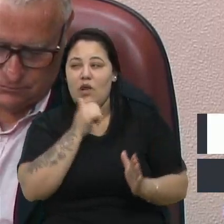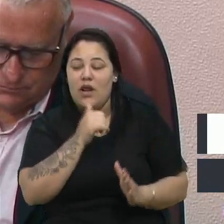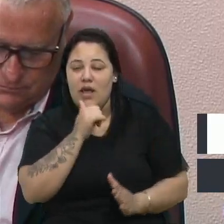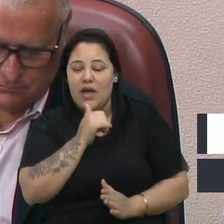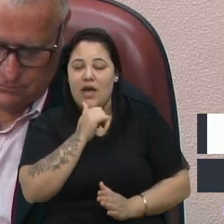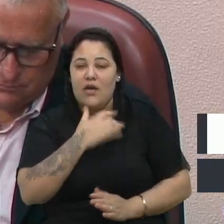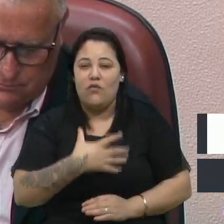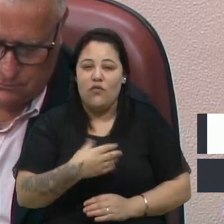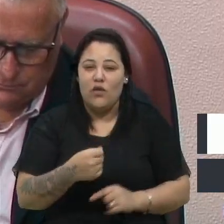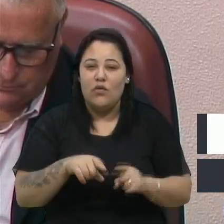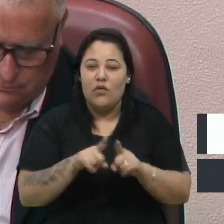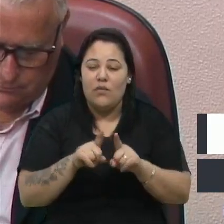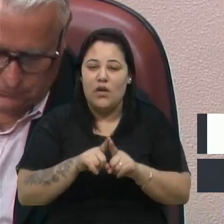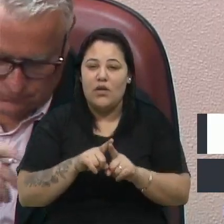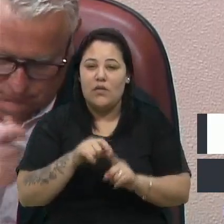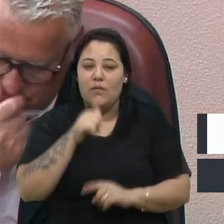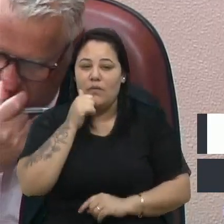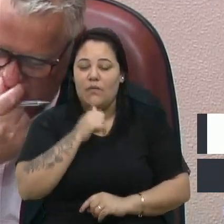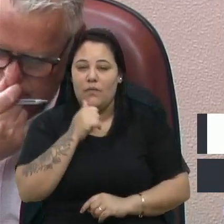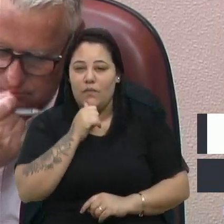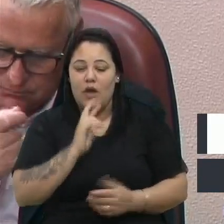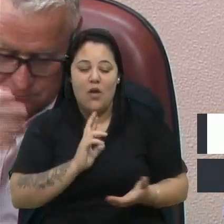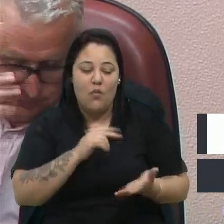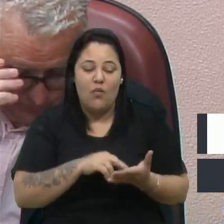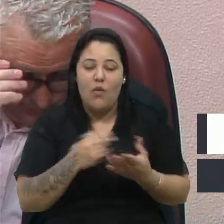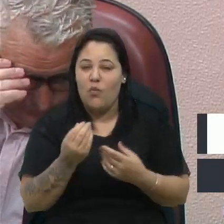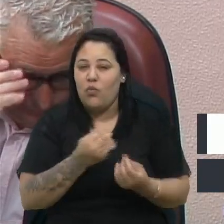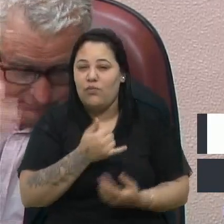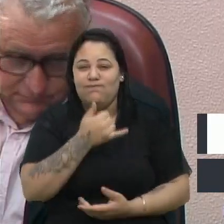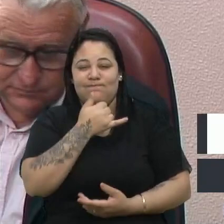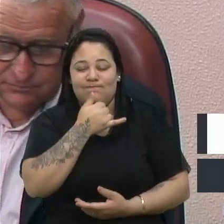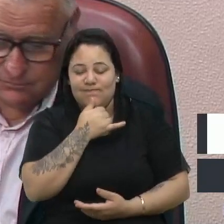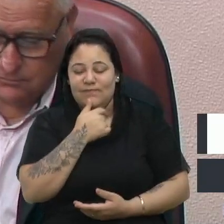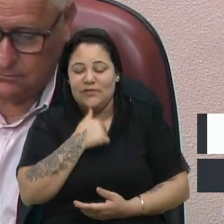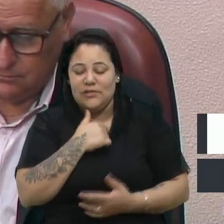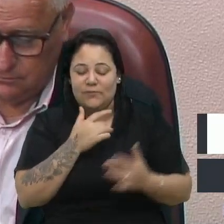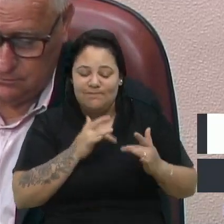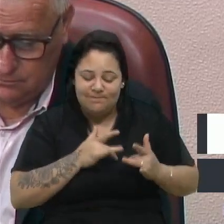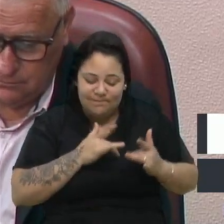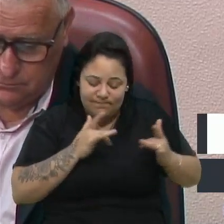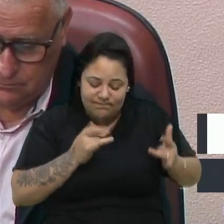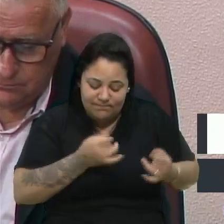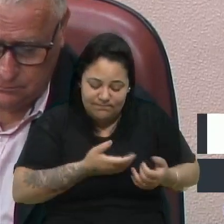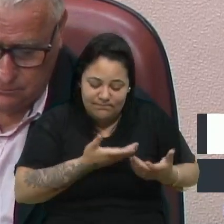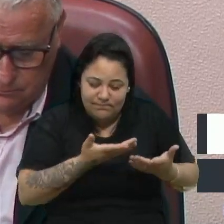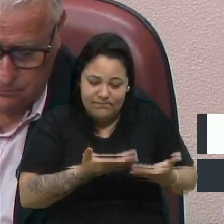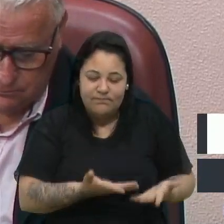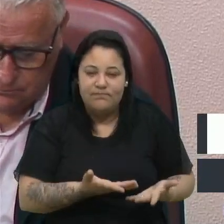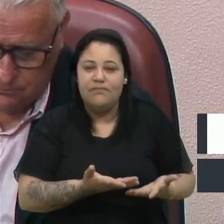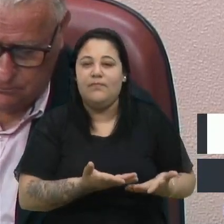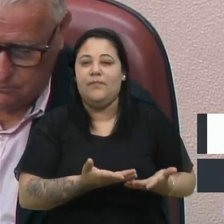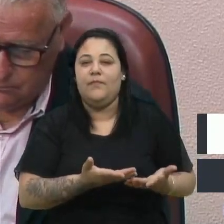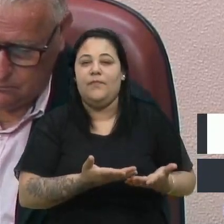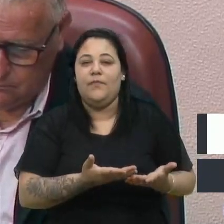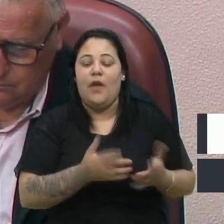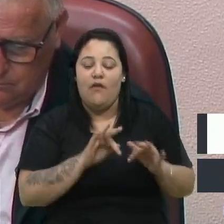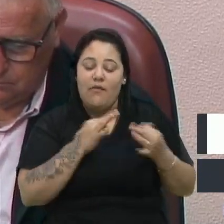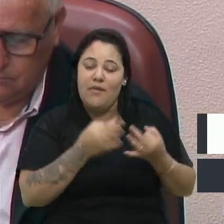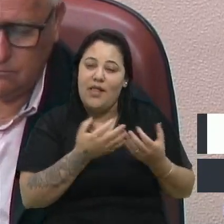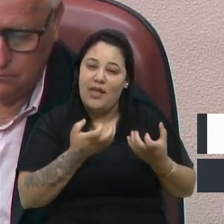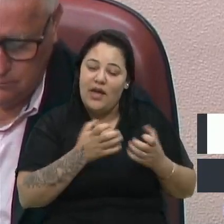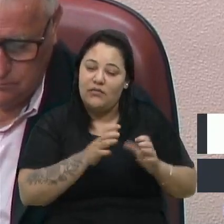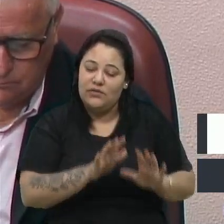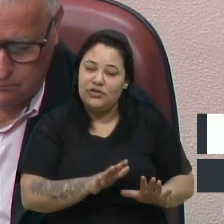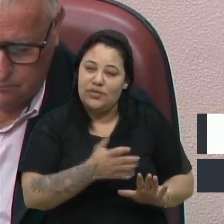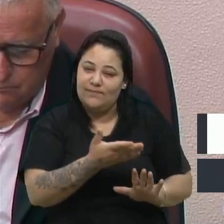anos, realmente é muito triste. Eu me solidarizo à família e quero deixar a